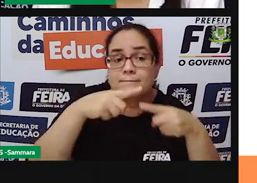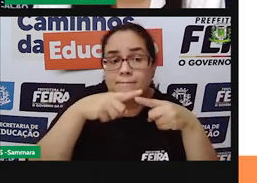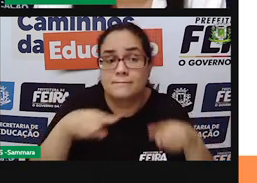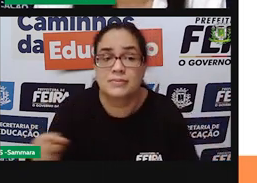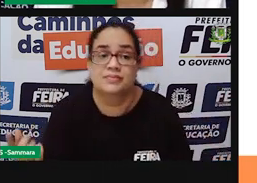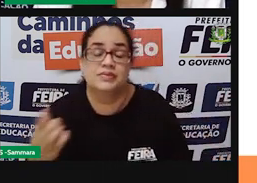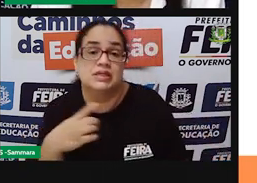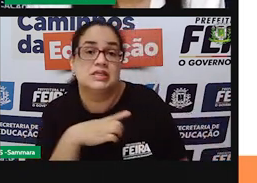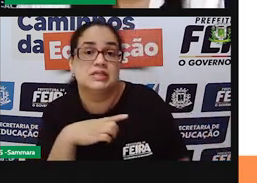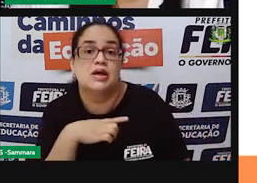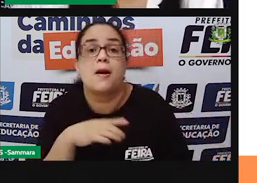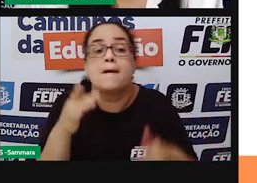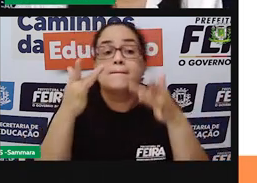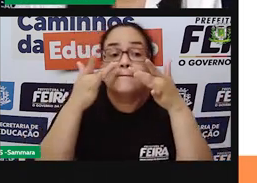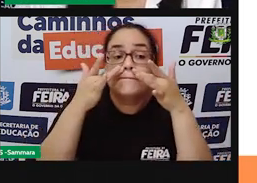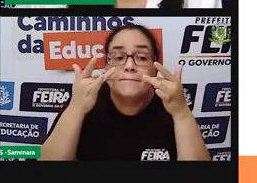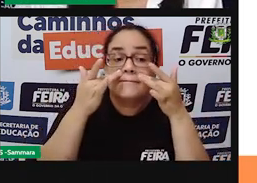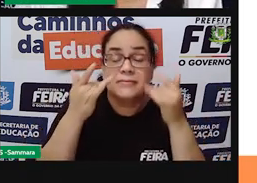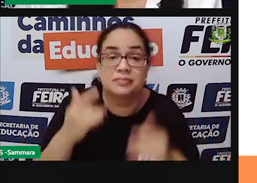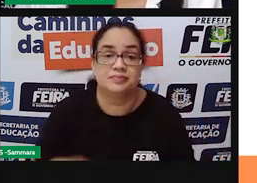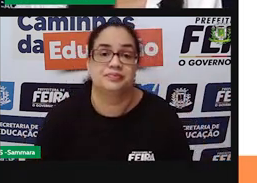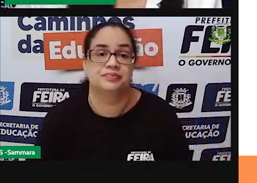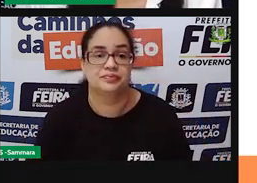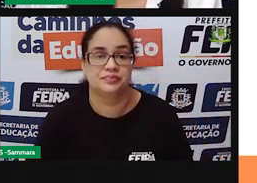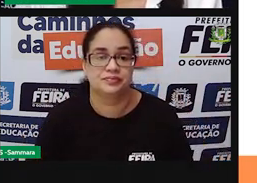se apresentando, cantando?